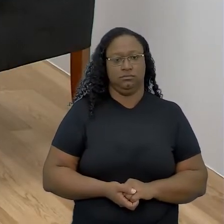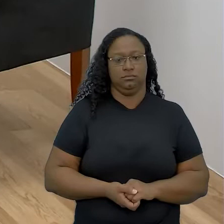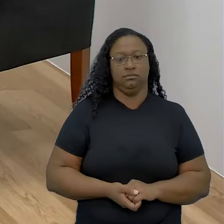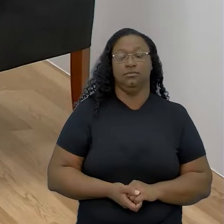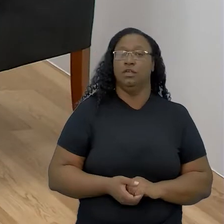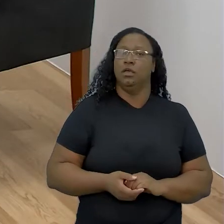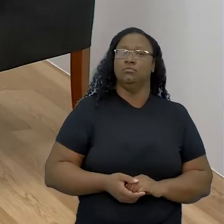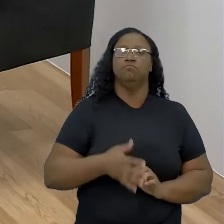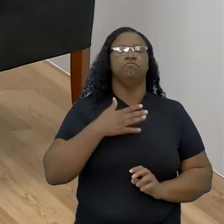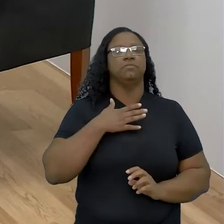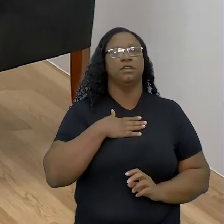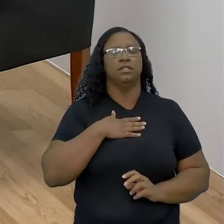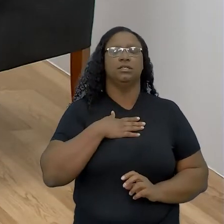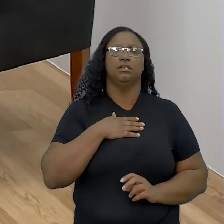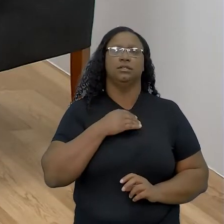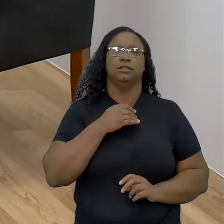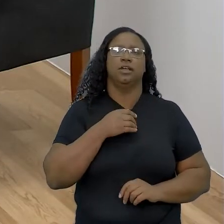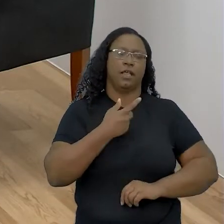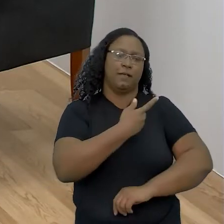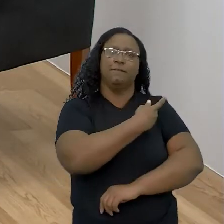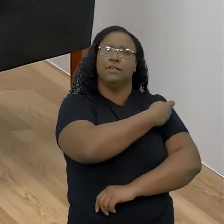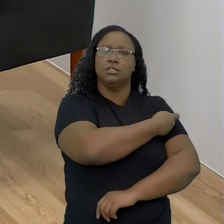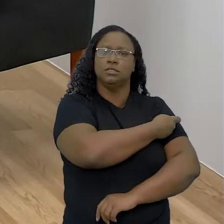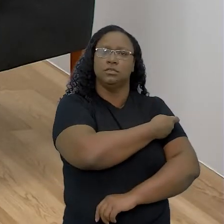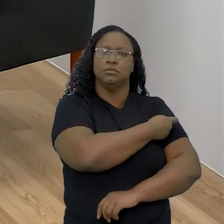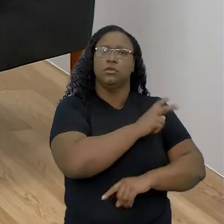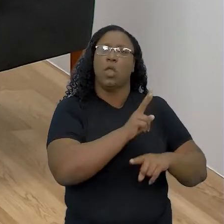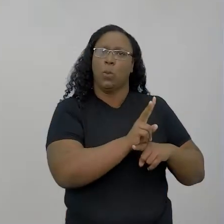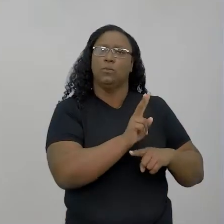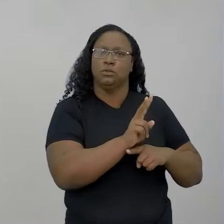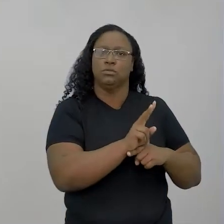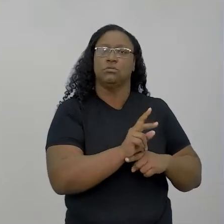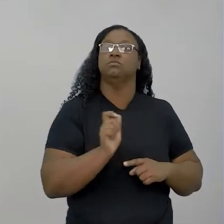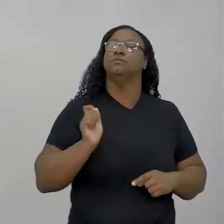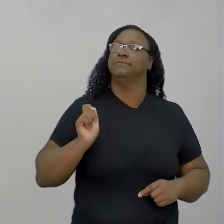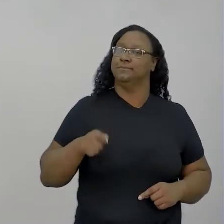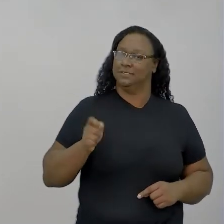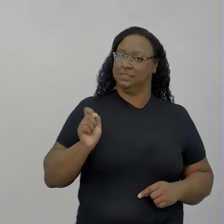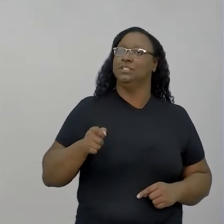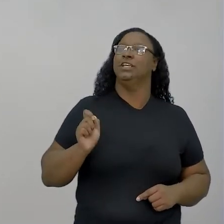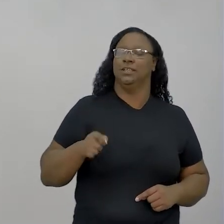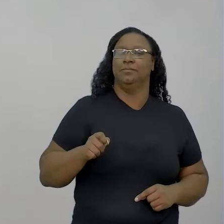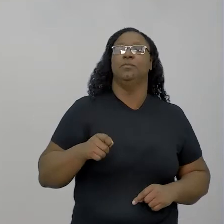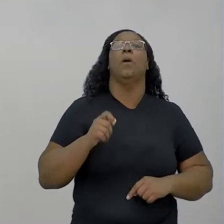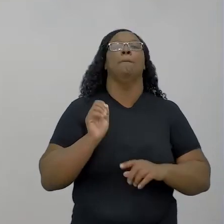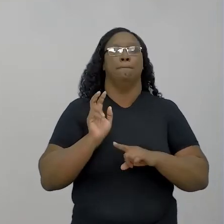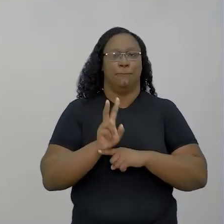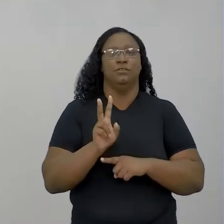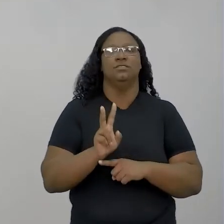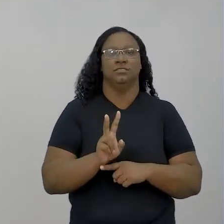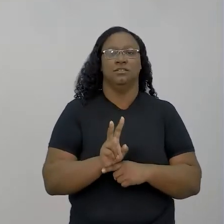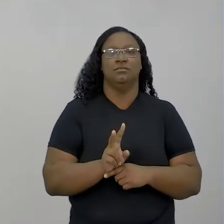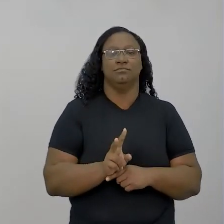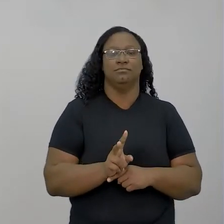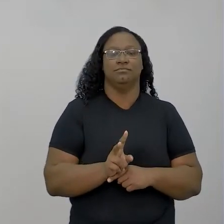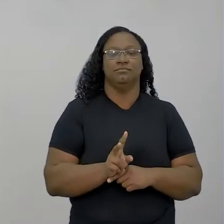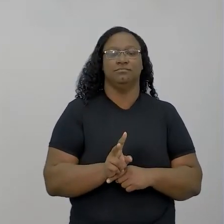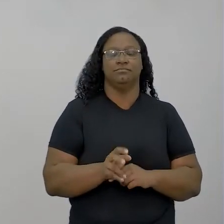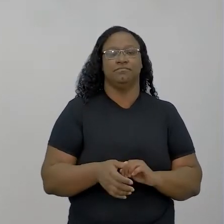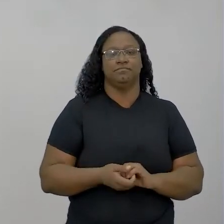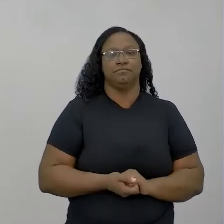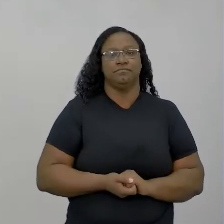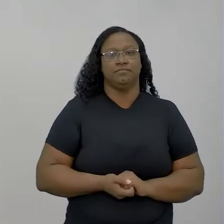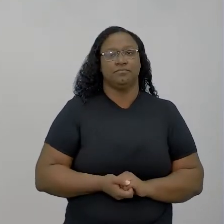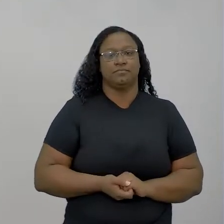agora. Vacina é profilaxia, não é? Perfeito, vacina é uma profilaxia. Inclusive, você tocou numa parte